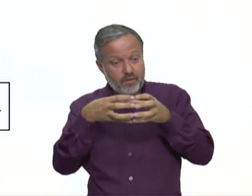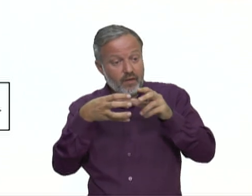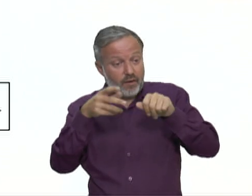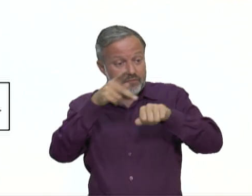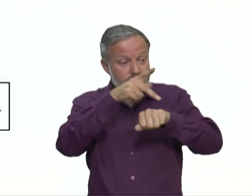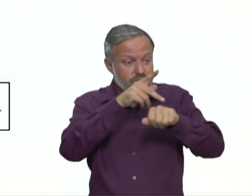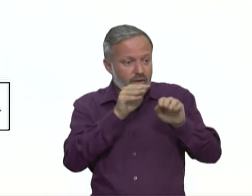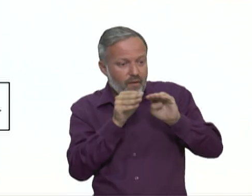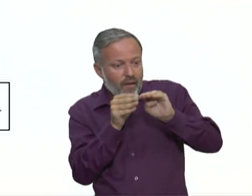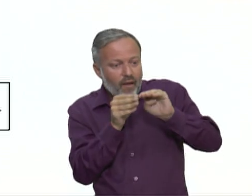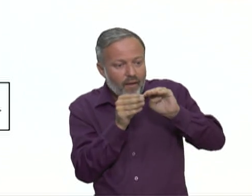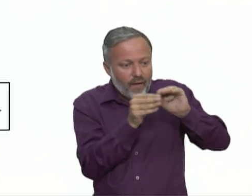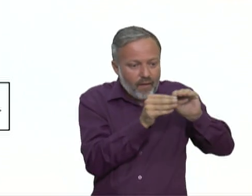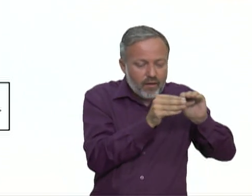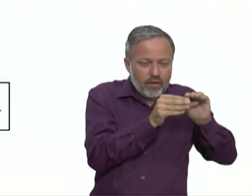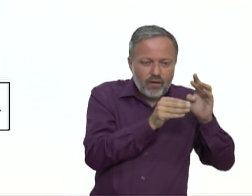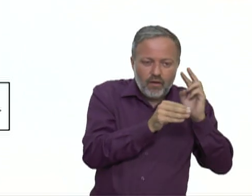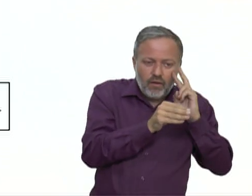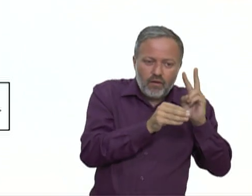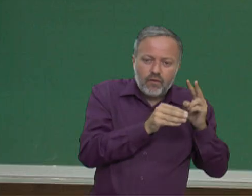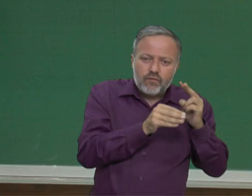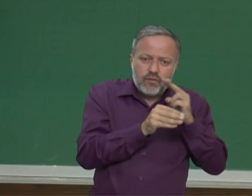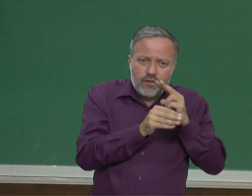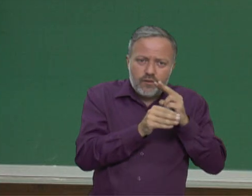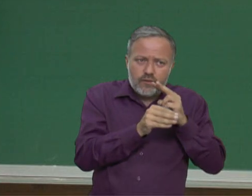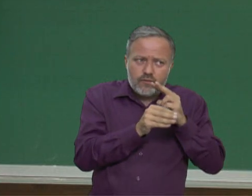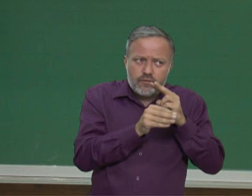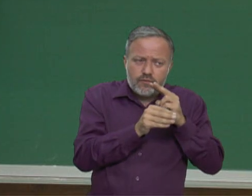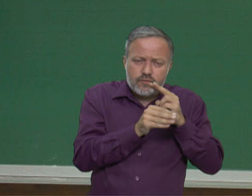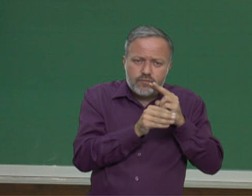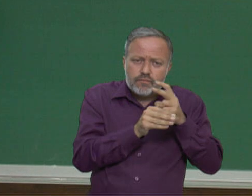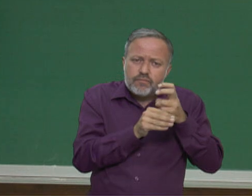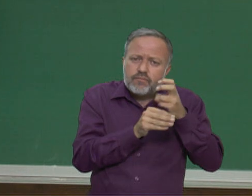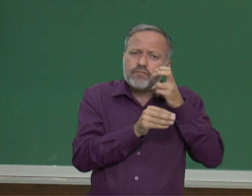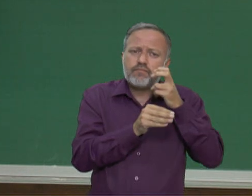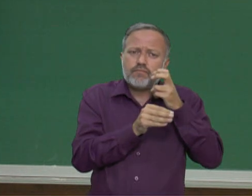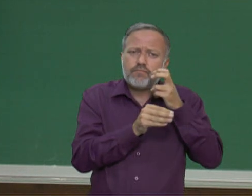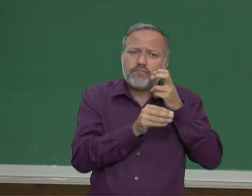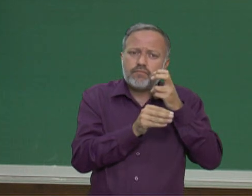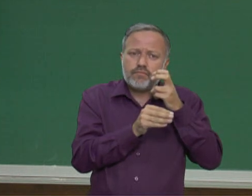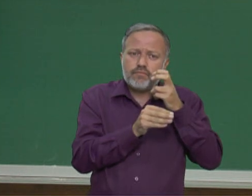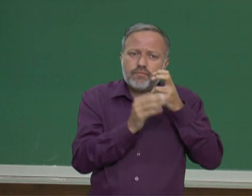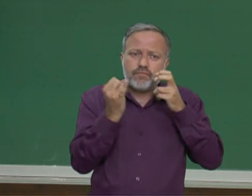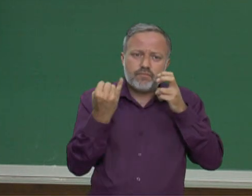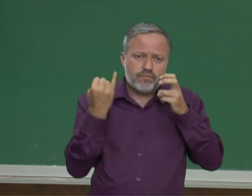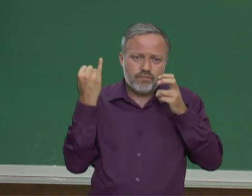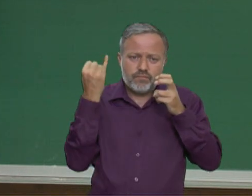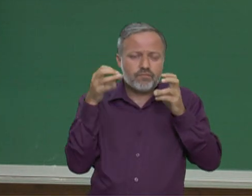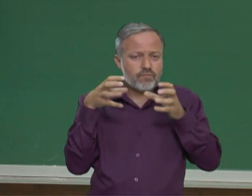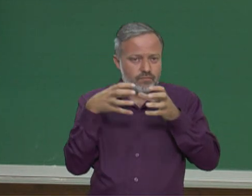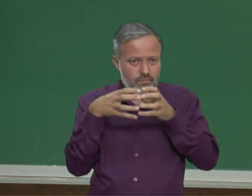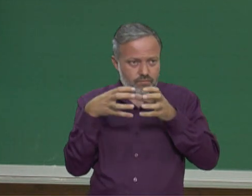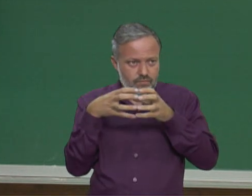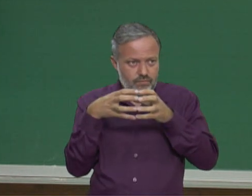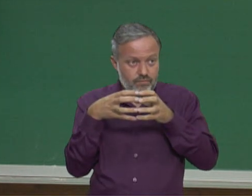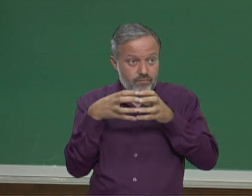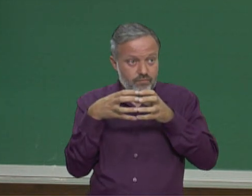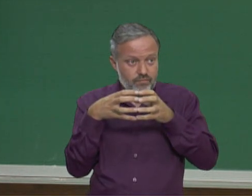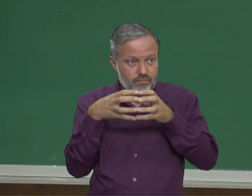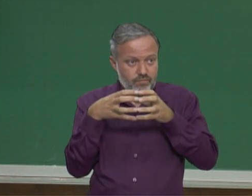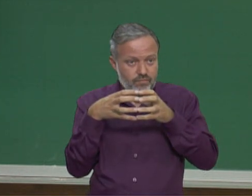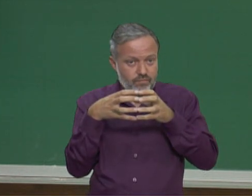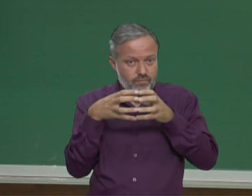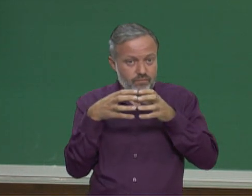que ainda estão associados, ou seja, eles estão observando, tá? A importância desse grupo, até onde que eles